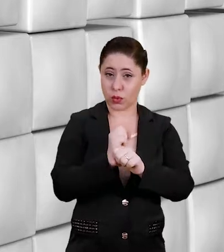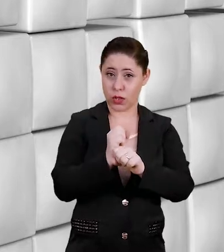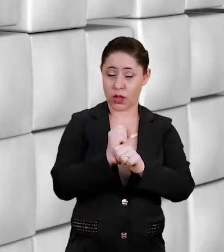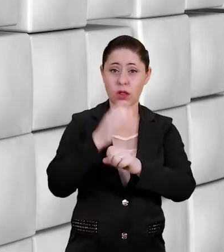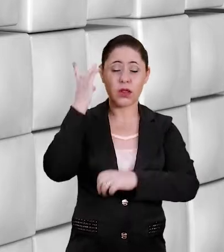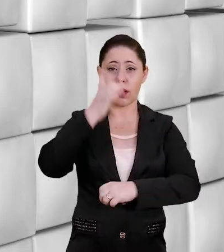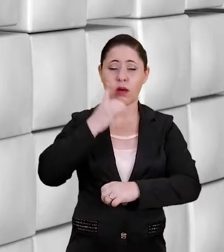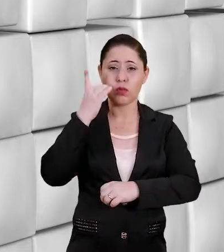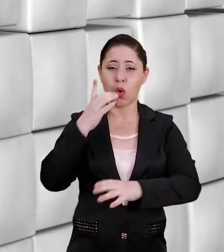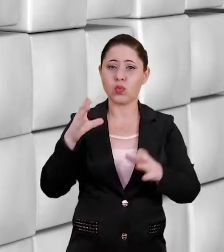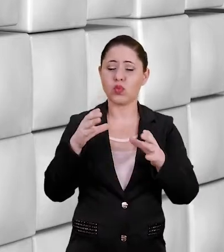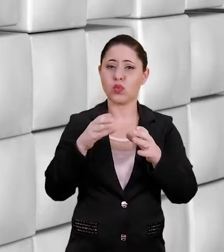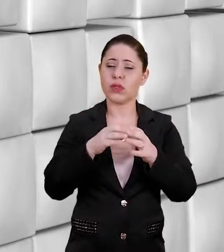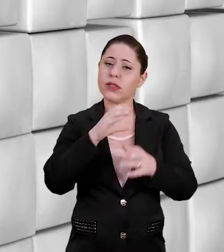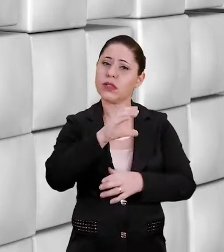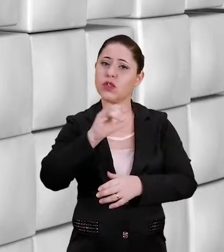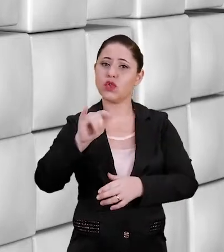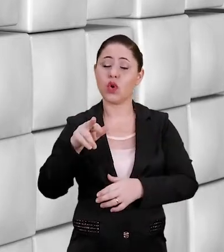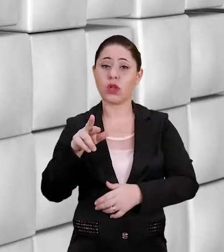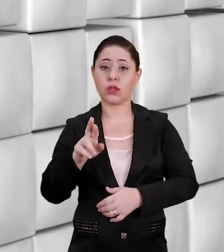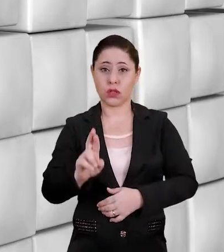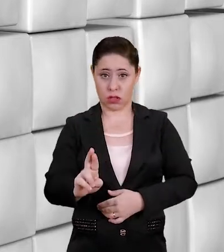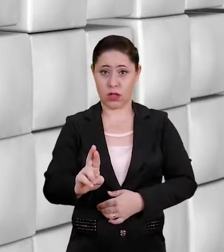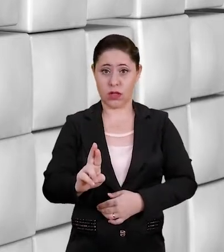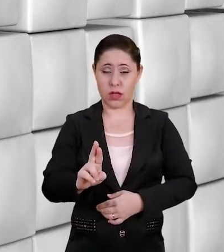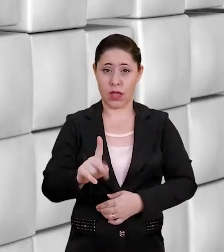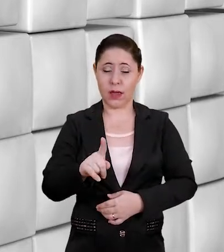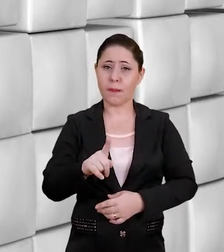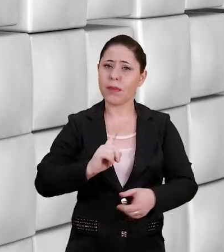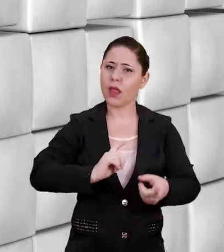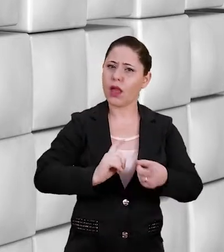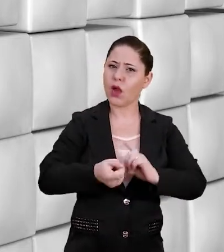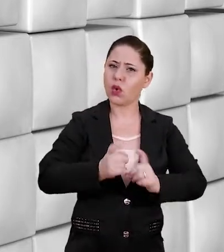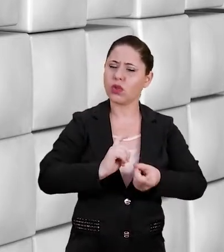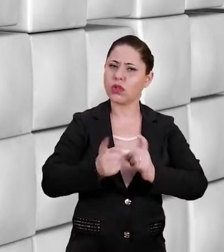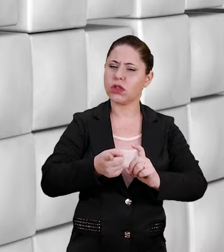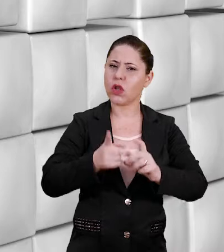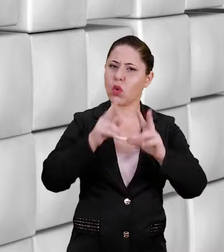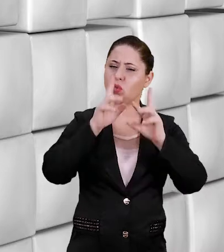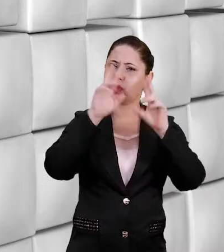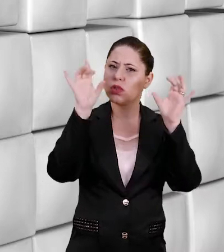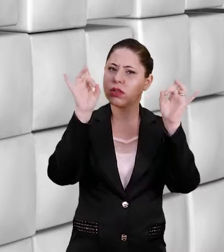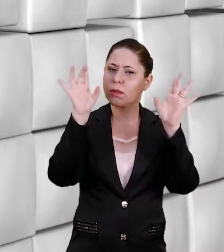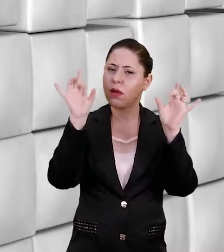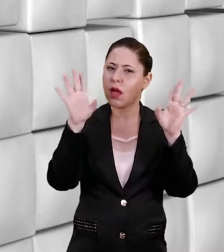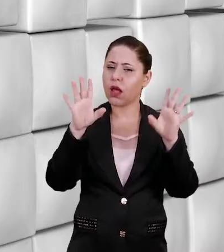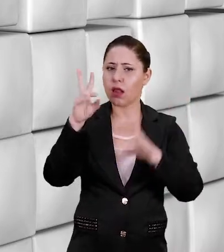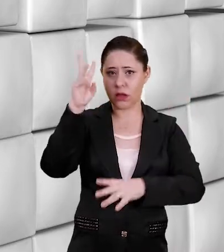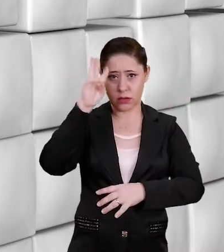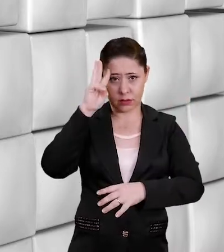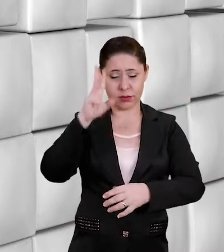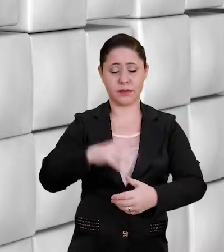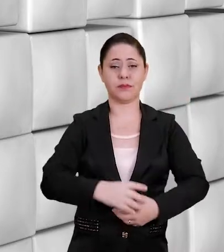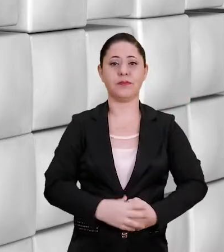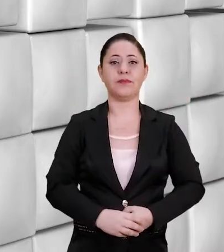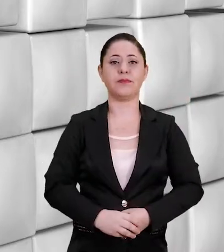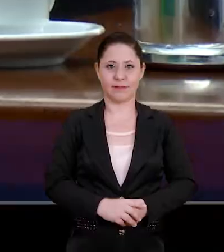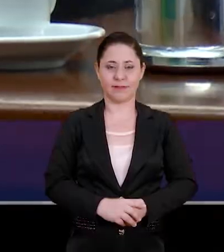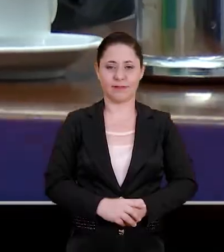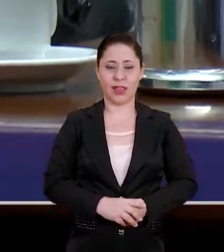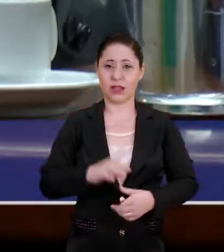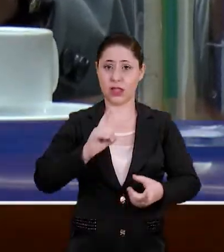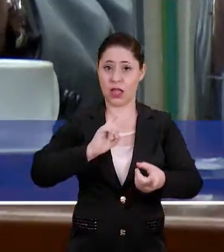semestre, deputados membros da Comissão de Constituição, Justiça e Redação reuniram-se extraordinariamente nesta